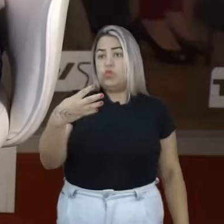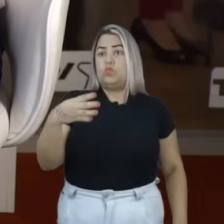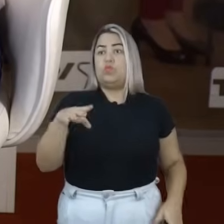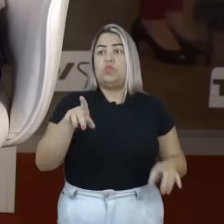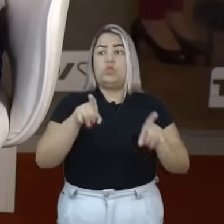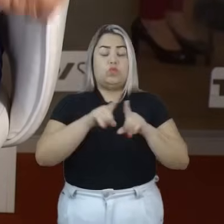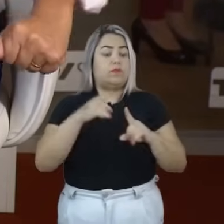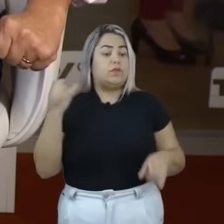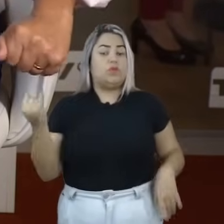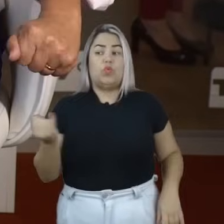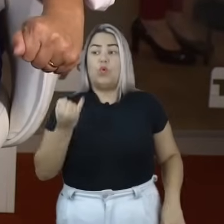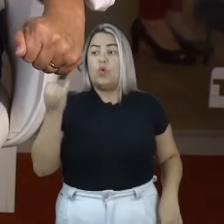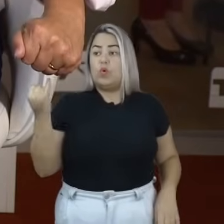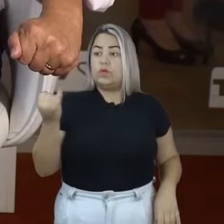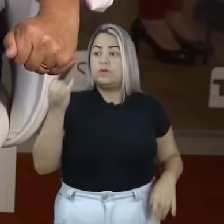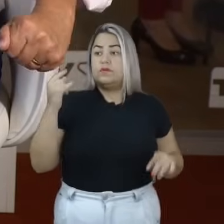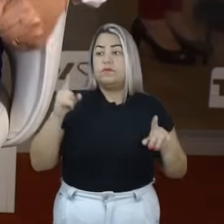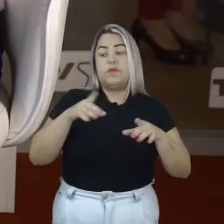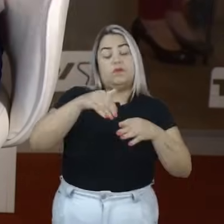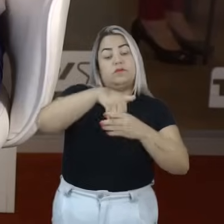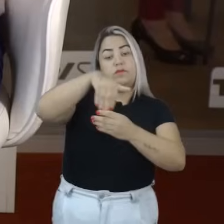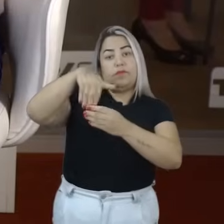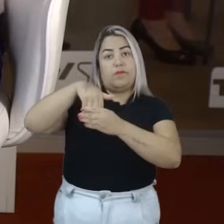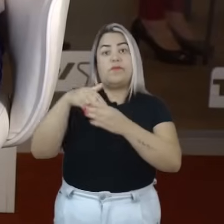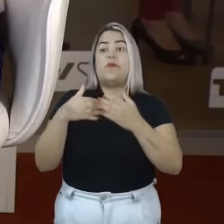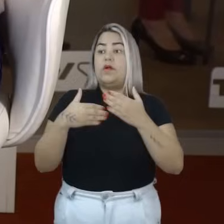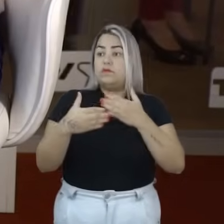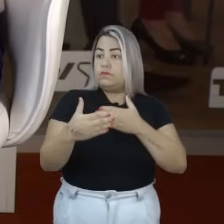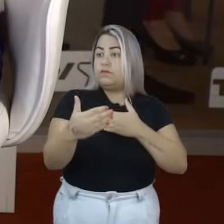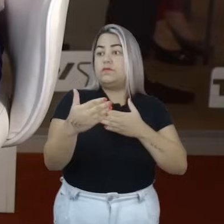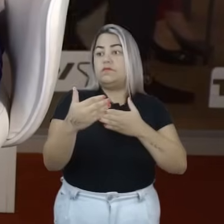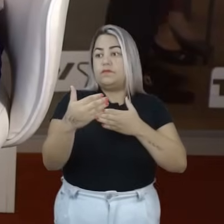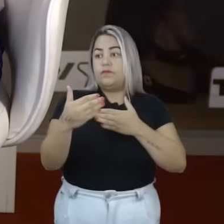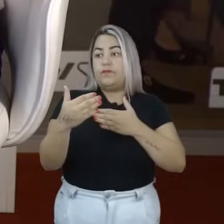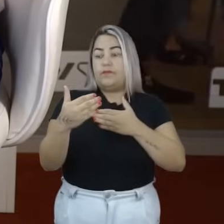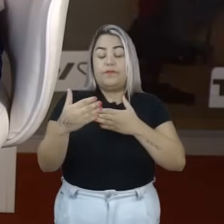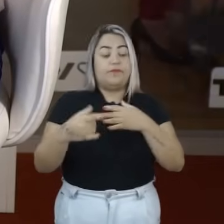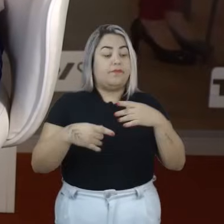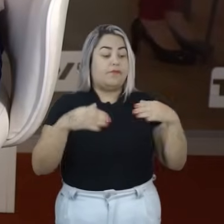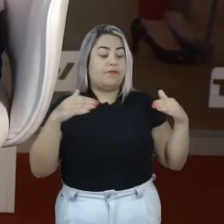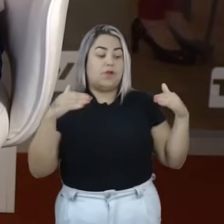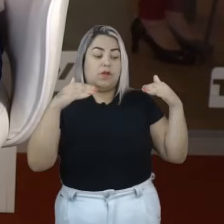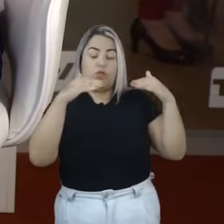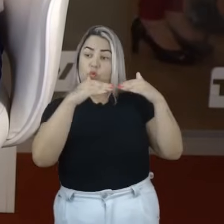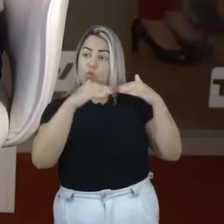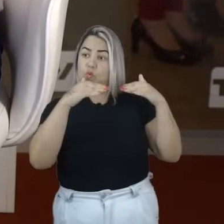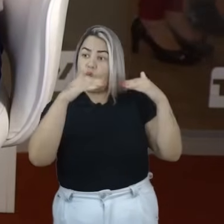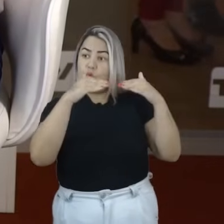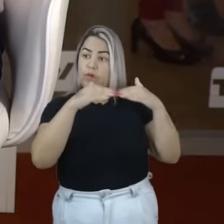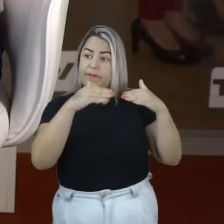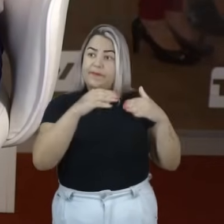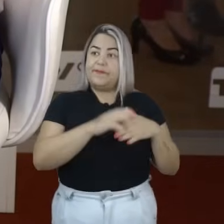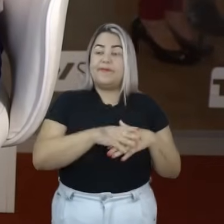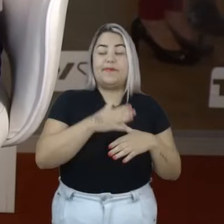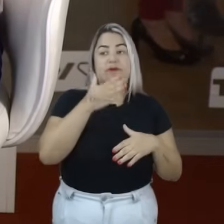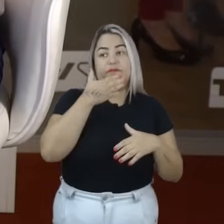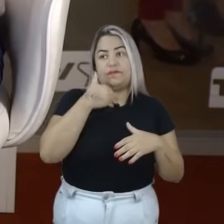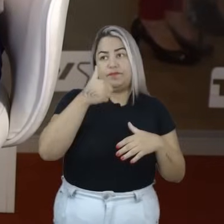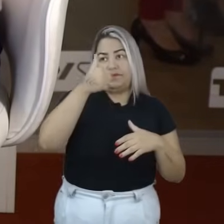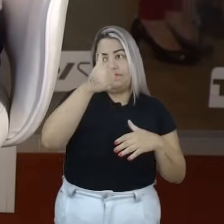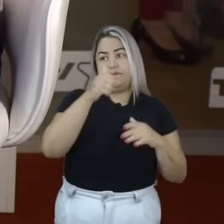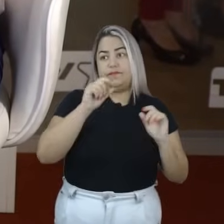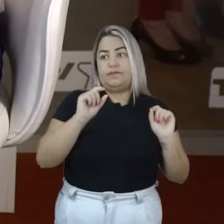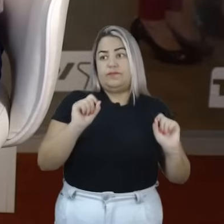alicerce importante para as eleições seguintes. Mas não só a disputa pela disputa, eu acho que é a qualidade